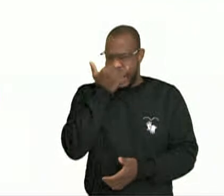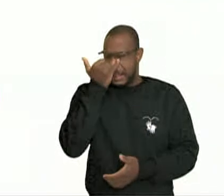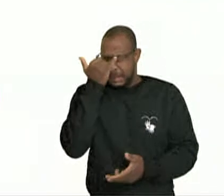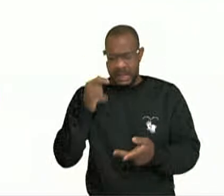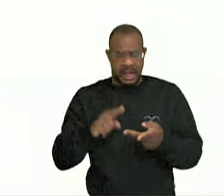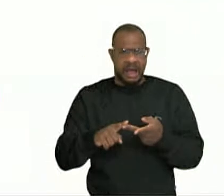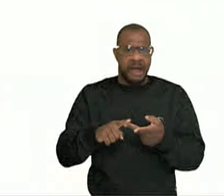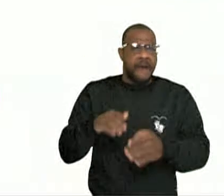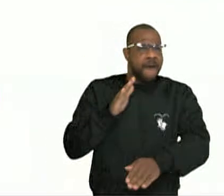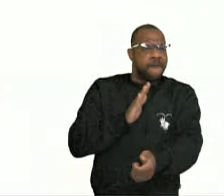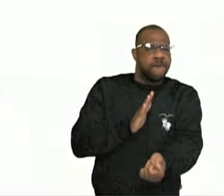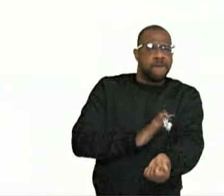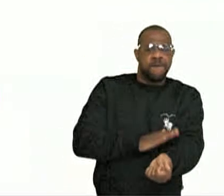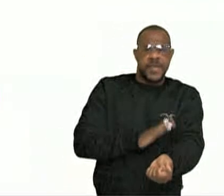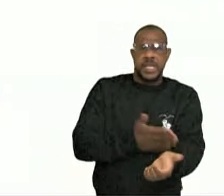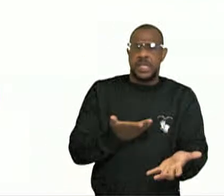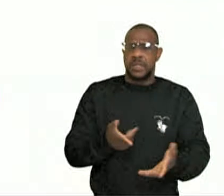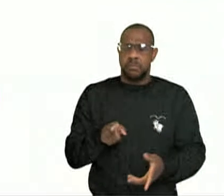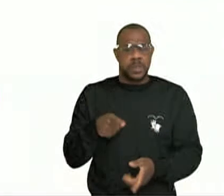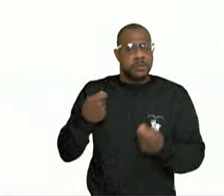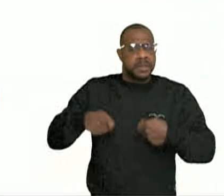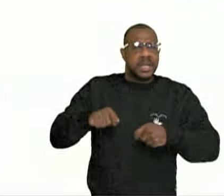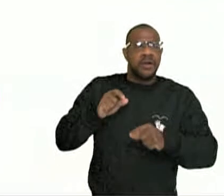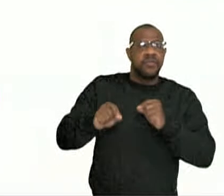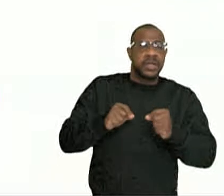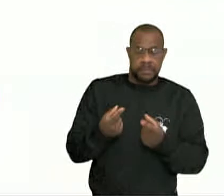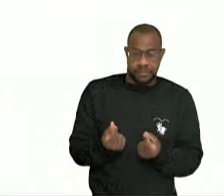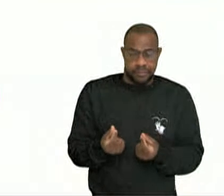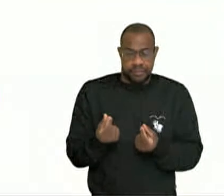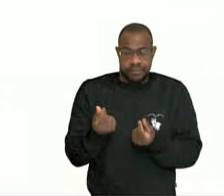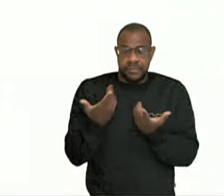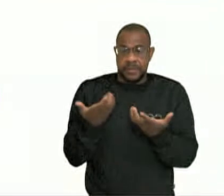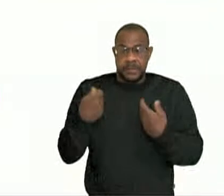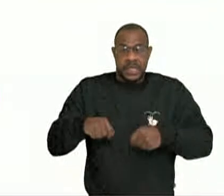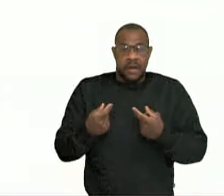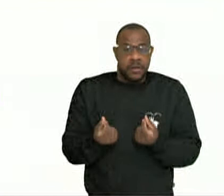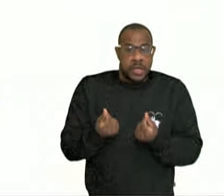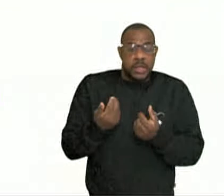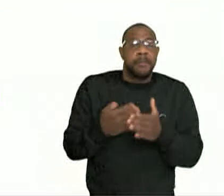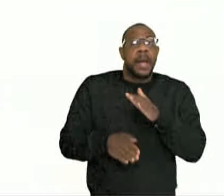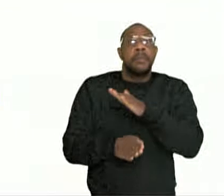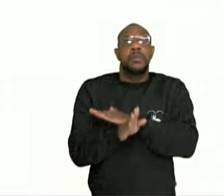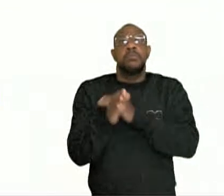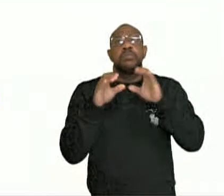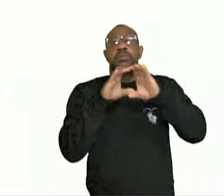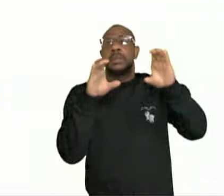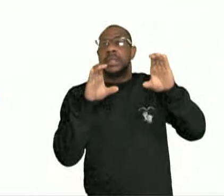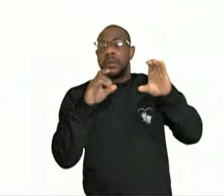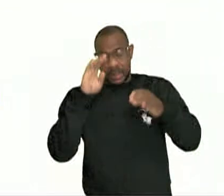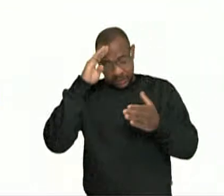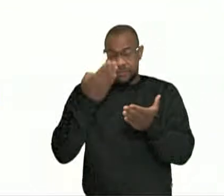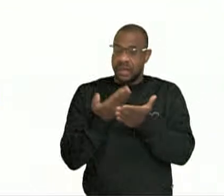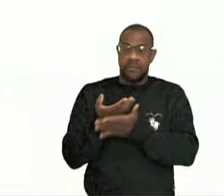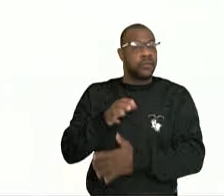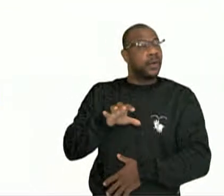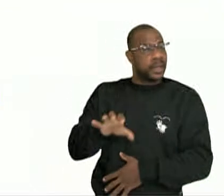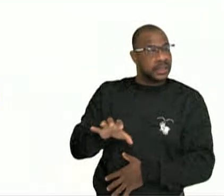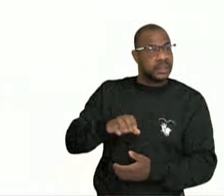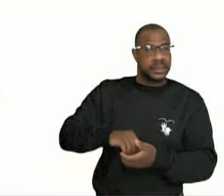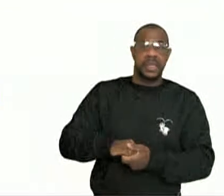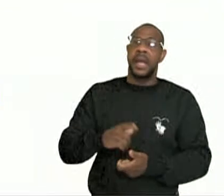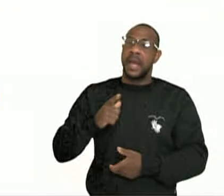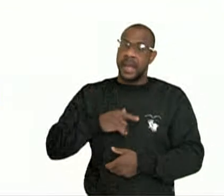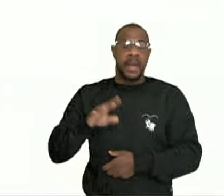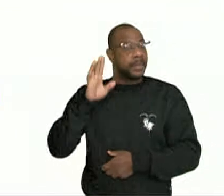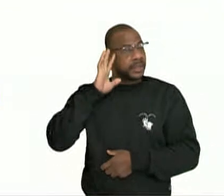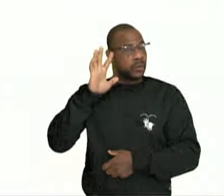era necessário enriquecer para ir para o reino dos céus. Era o que defendia Jean Calvino, né? Que deu origem